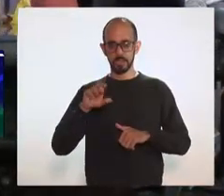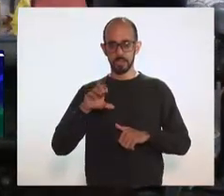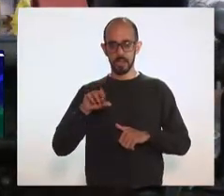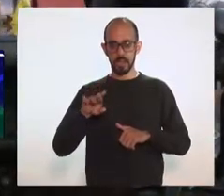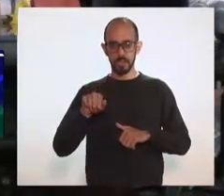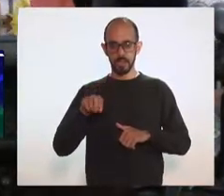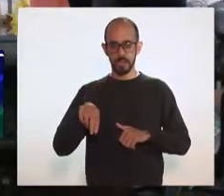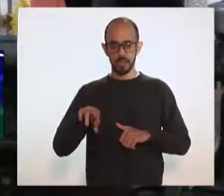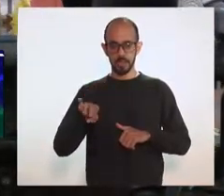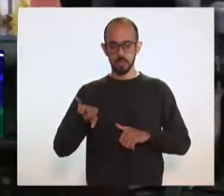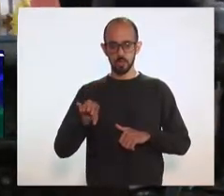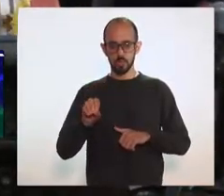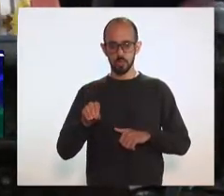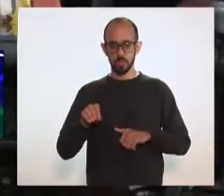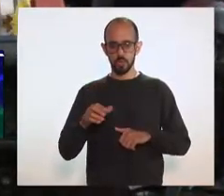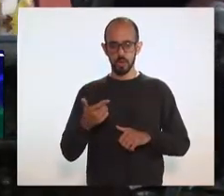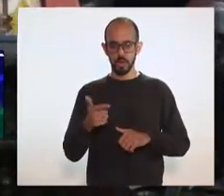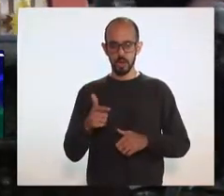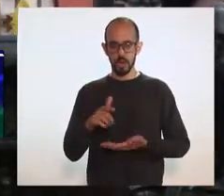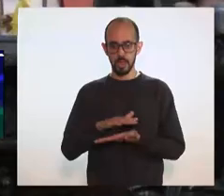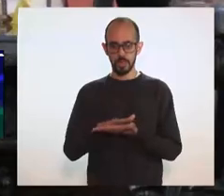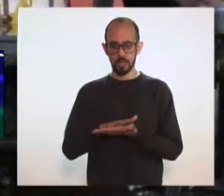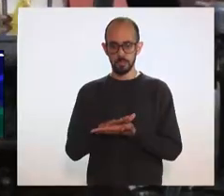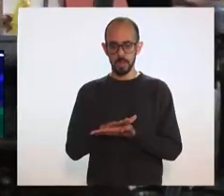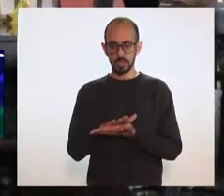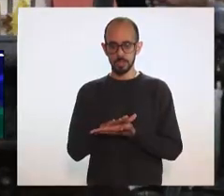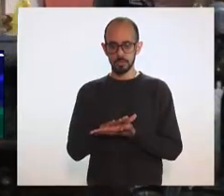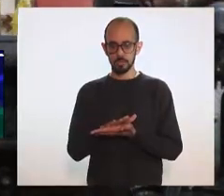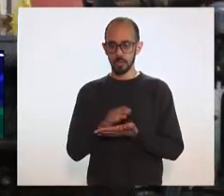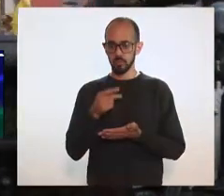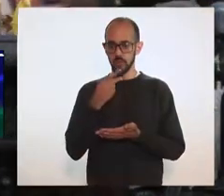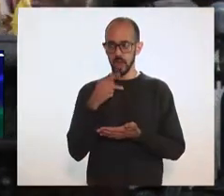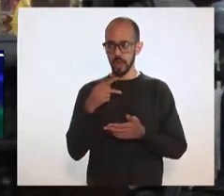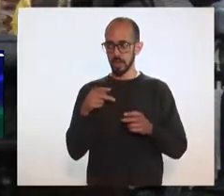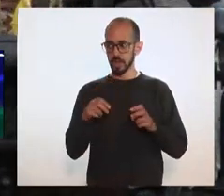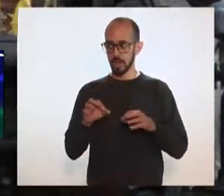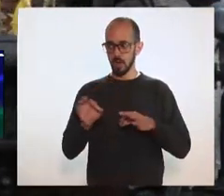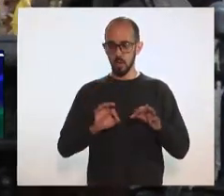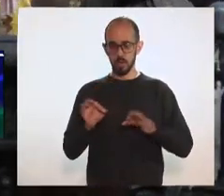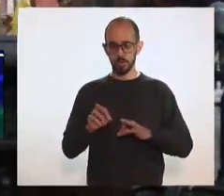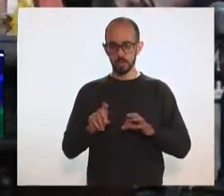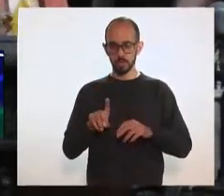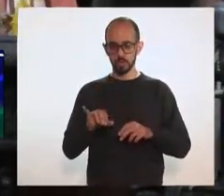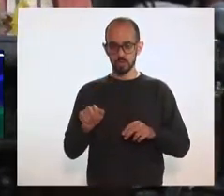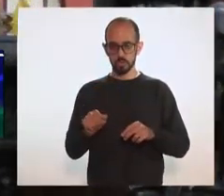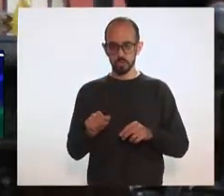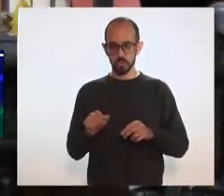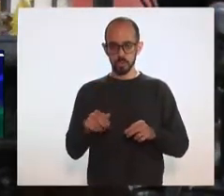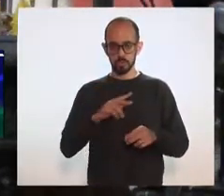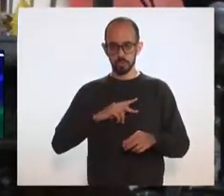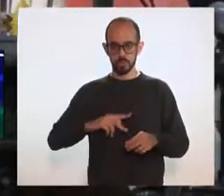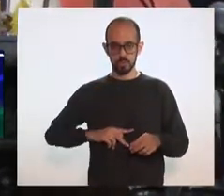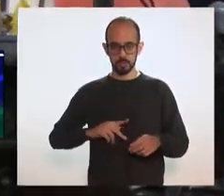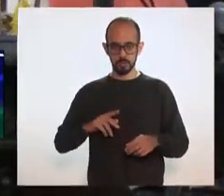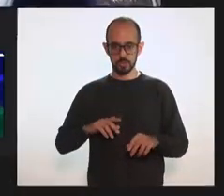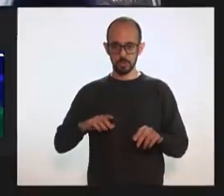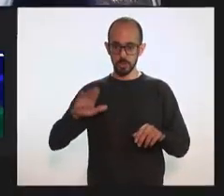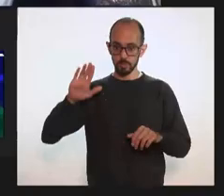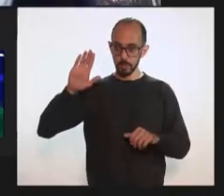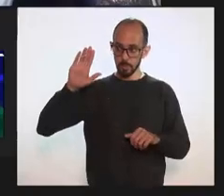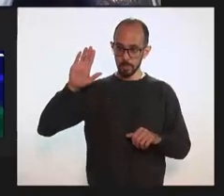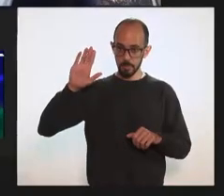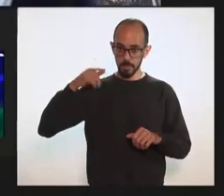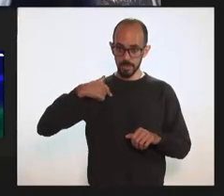dia. A presidência é... antes de encerrar. Estou com o dedo em pé. Estou com o dedo em pé da